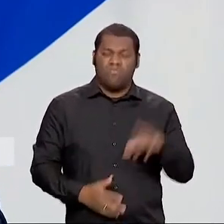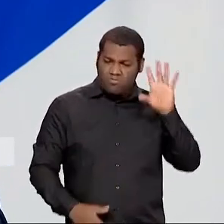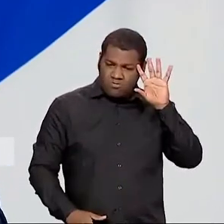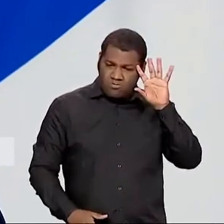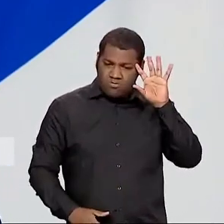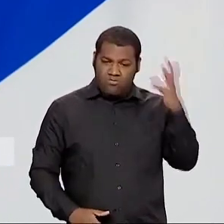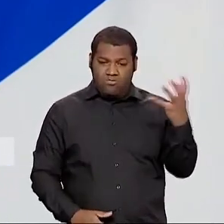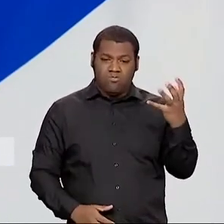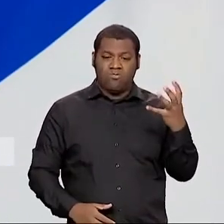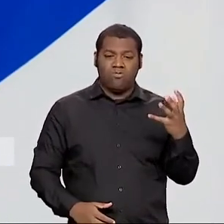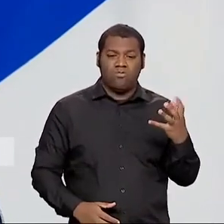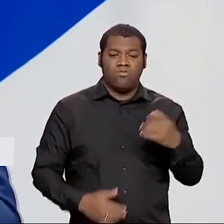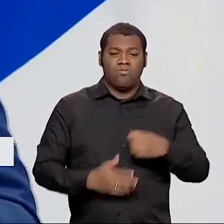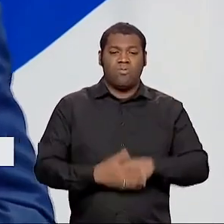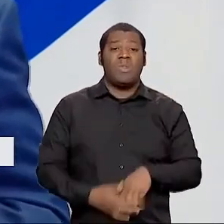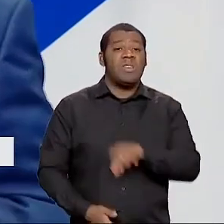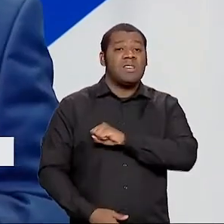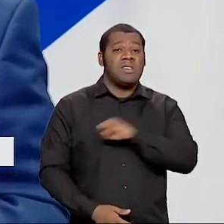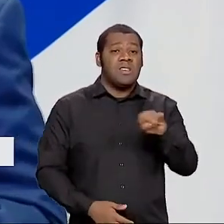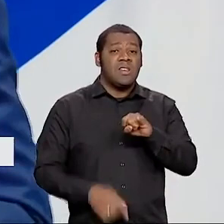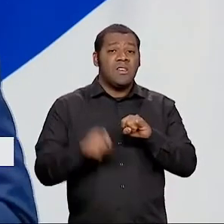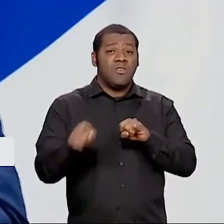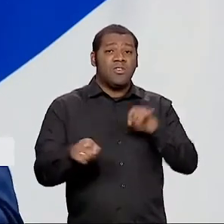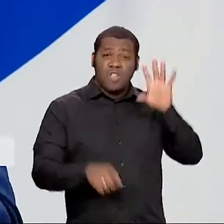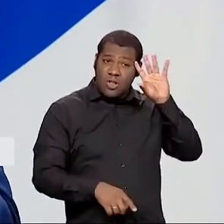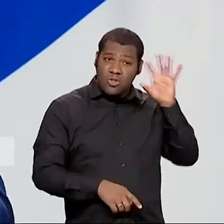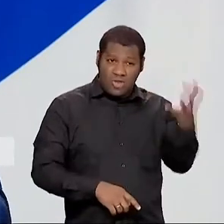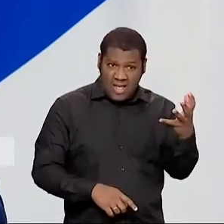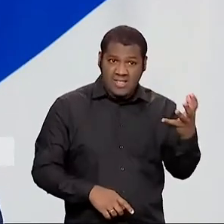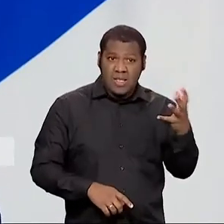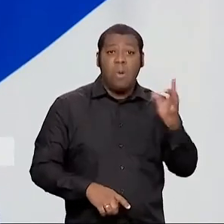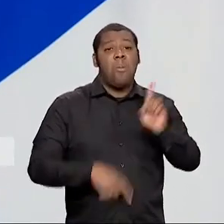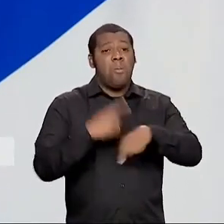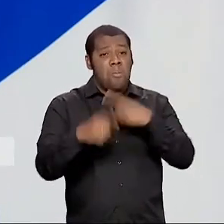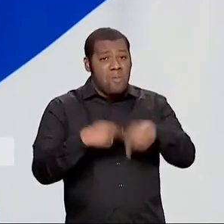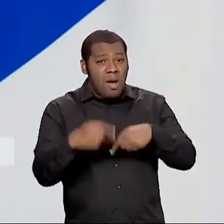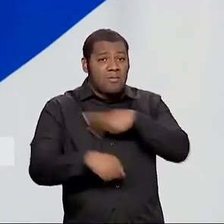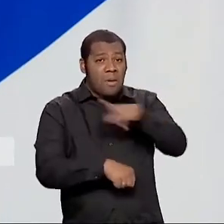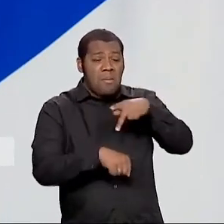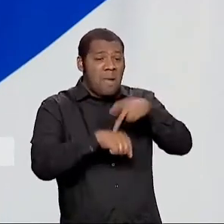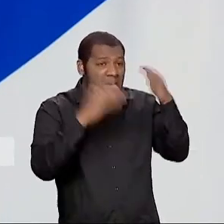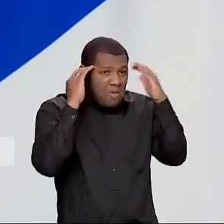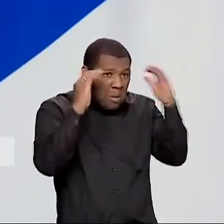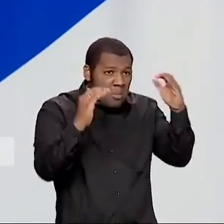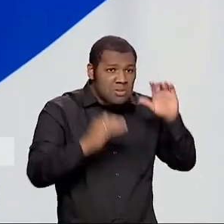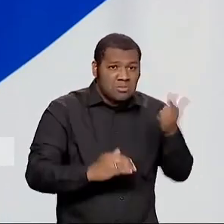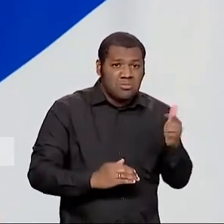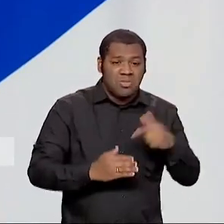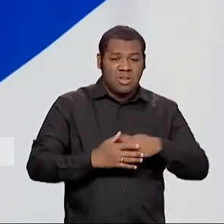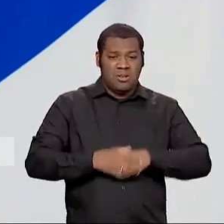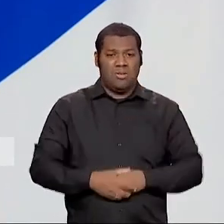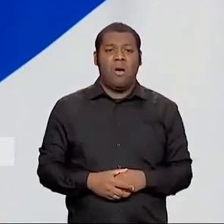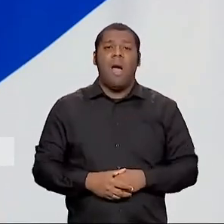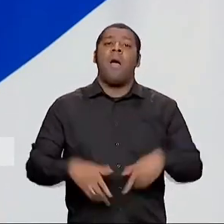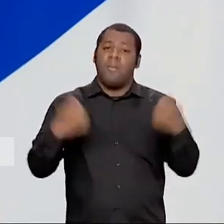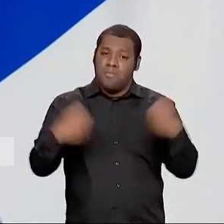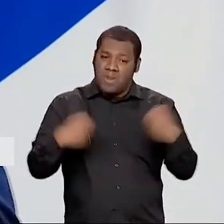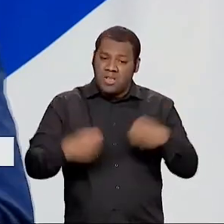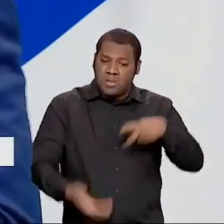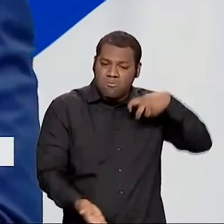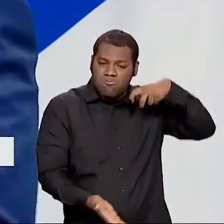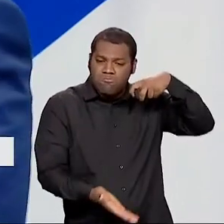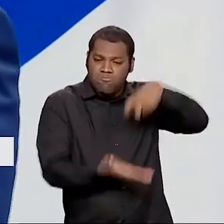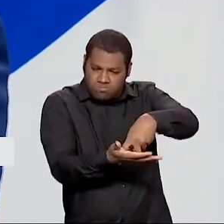decisão. Se você tomar uma decisão e não for cumprida, aí sim você pode estabelecer uma punição